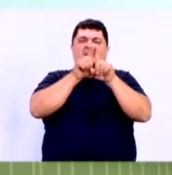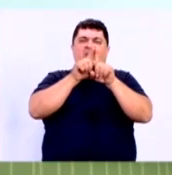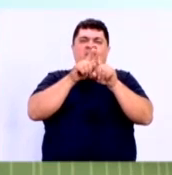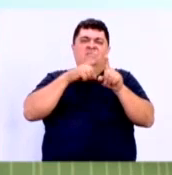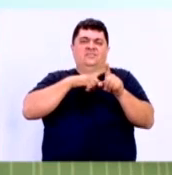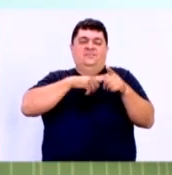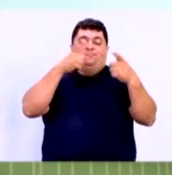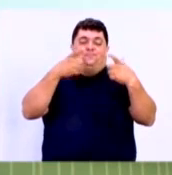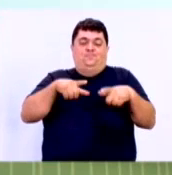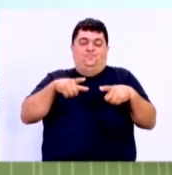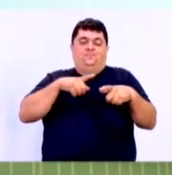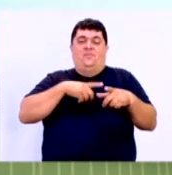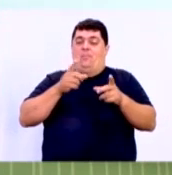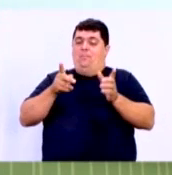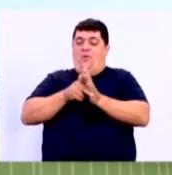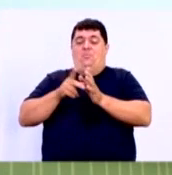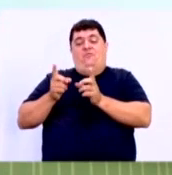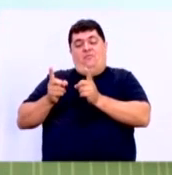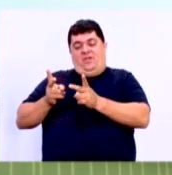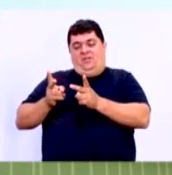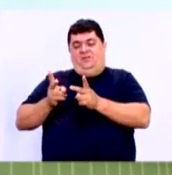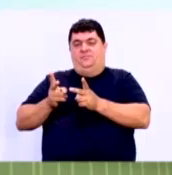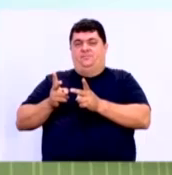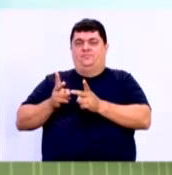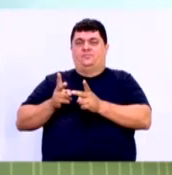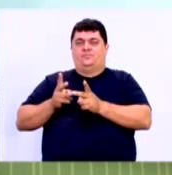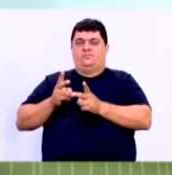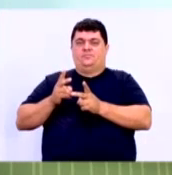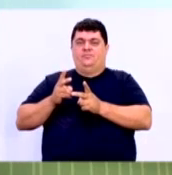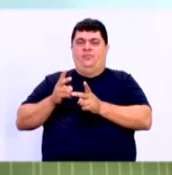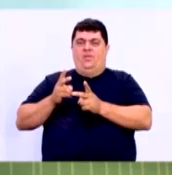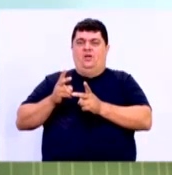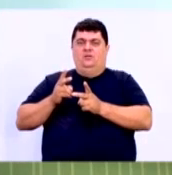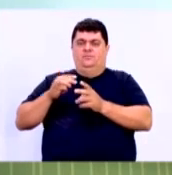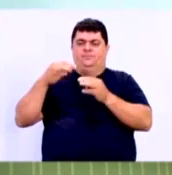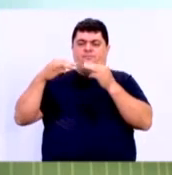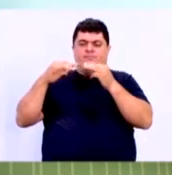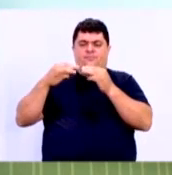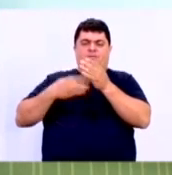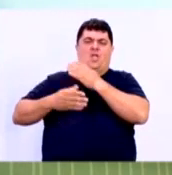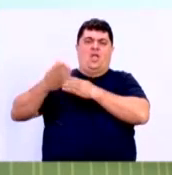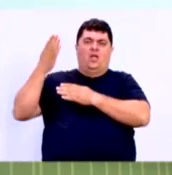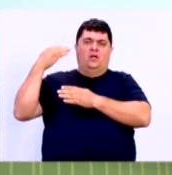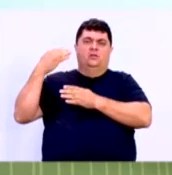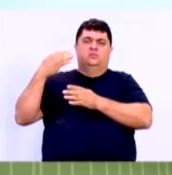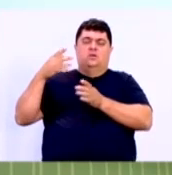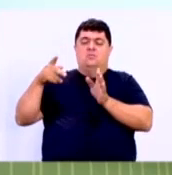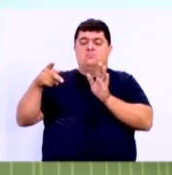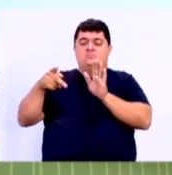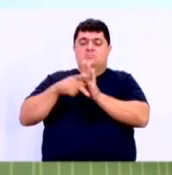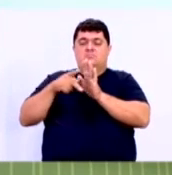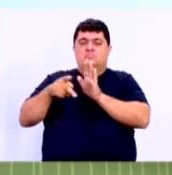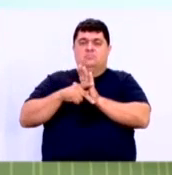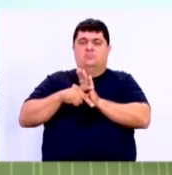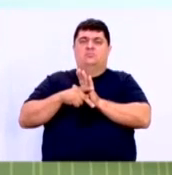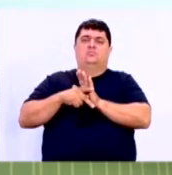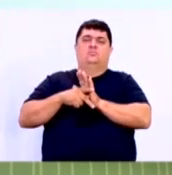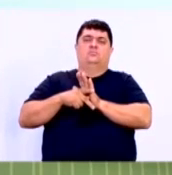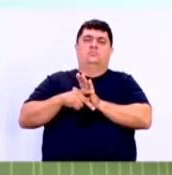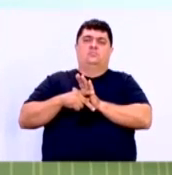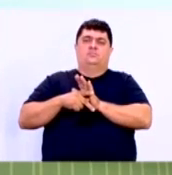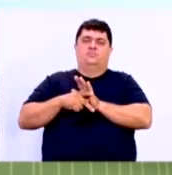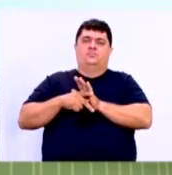mais aonde? Na venda. E aquela metodologia que vimos na aula passada está mais associada